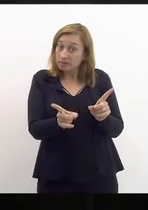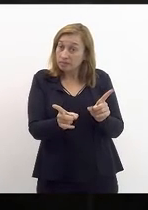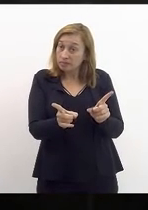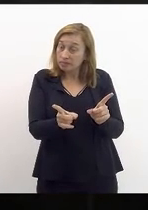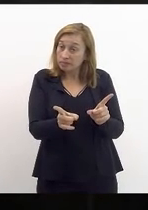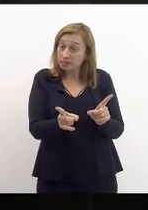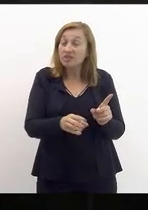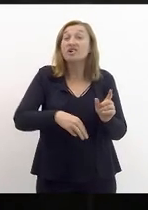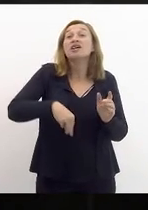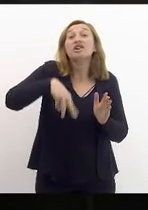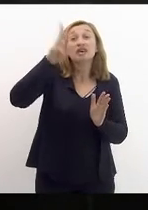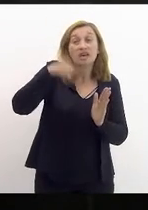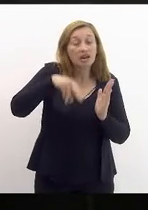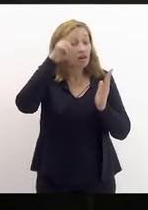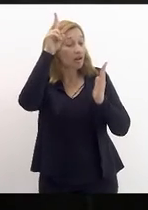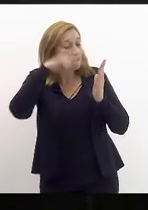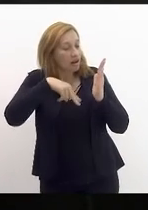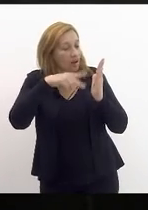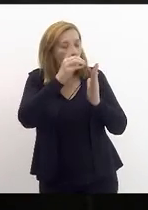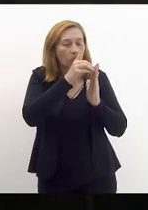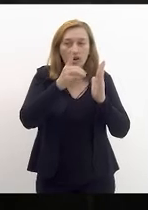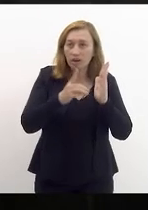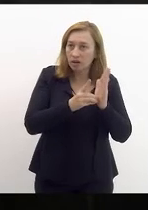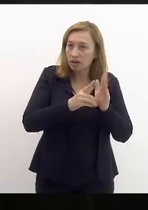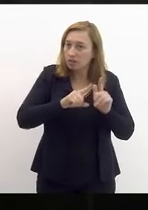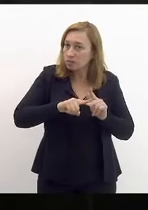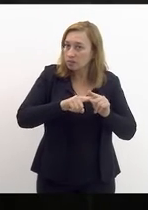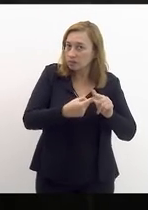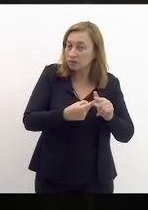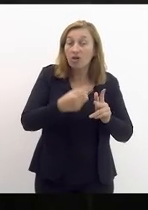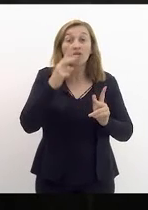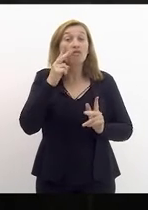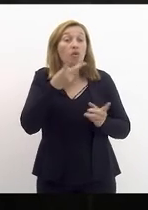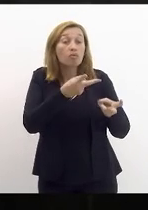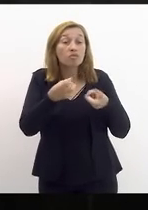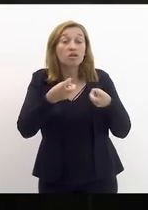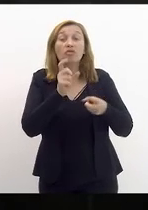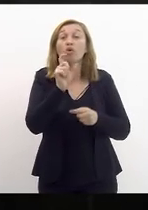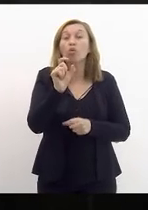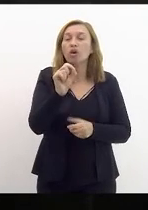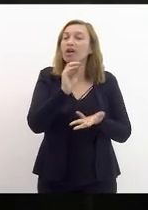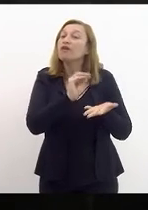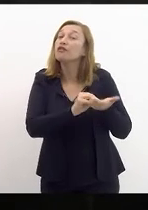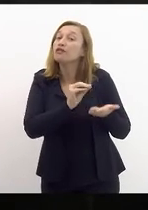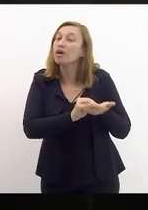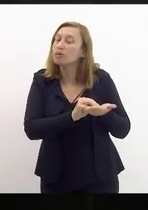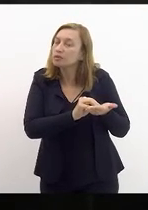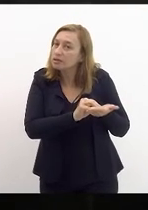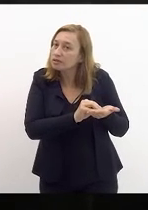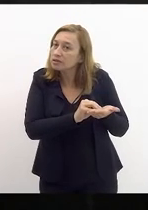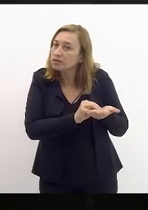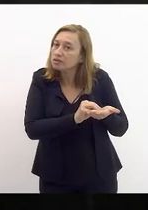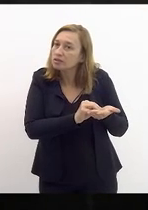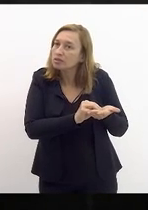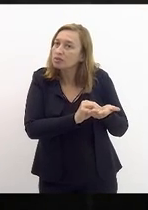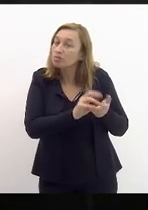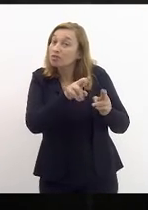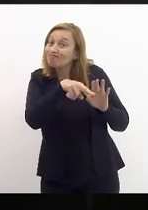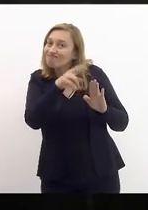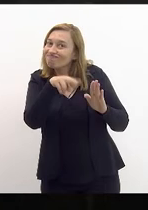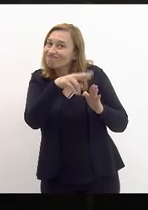quem leu o decreto regulamentador Verifica que falta uma